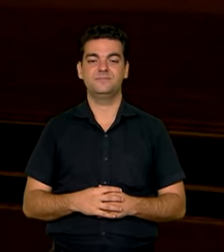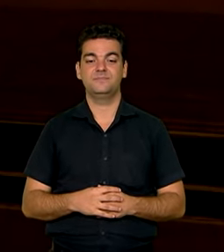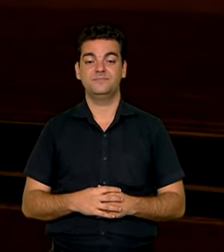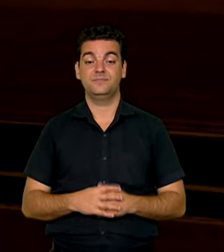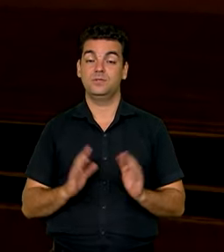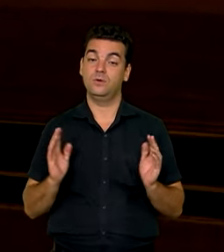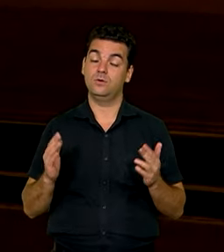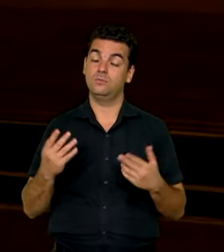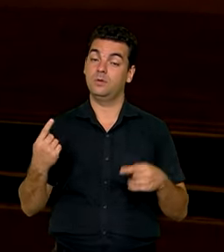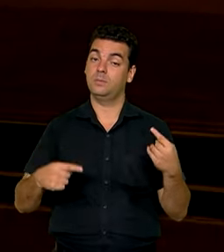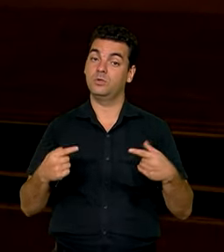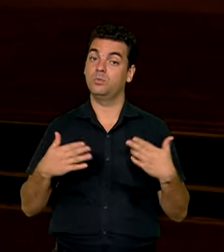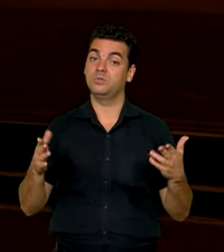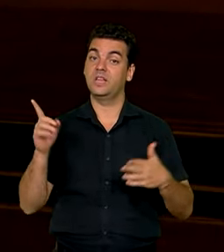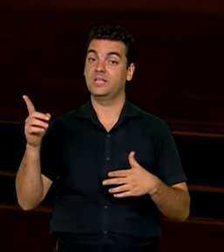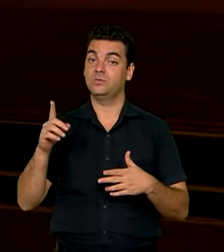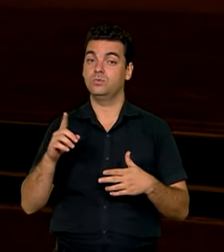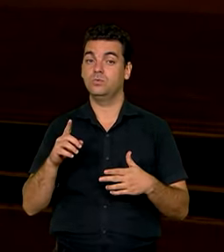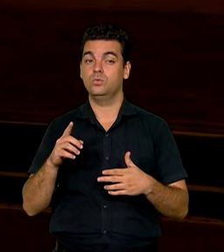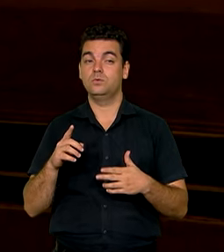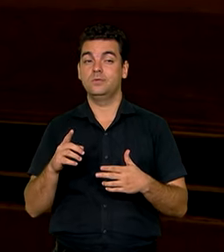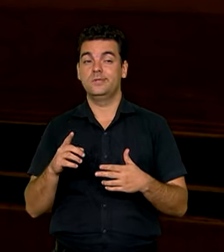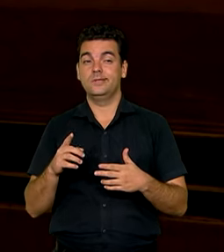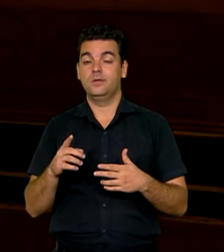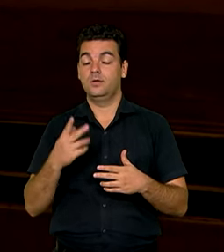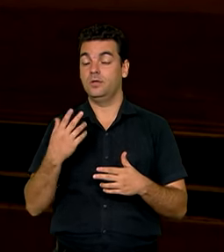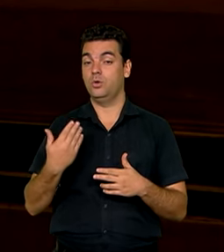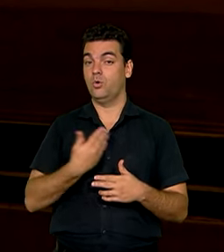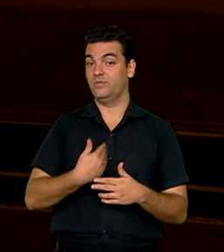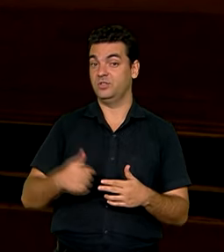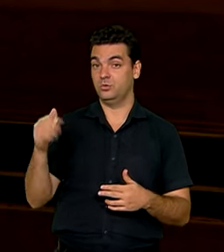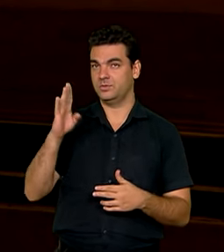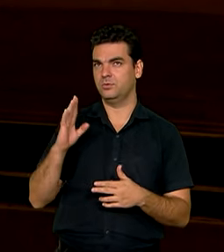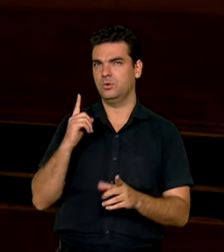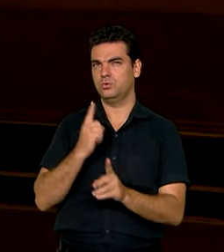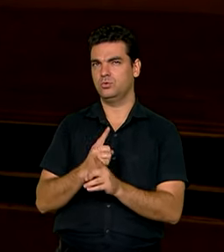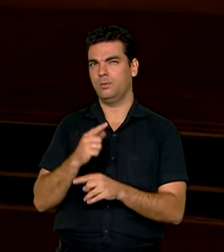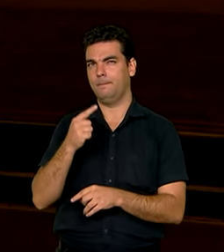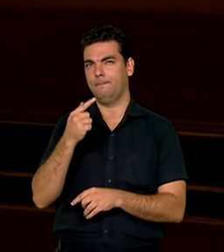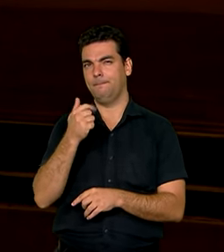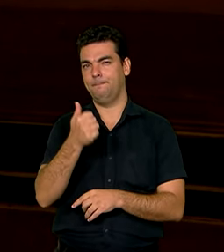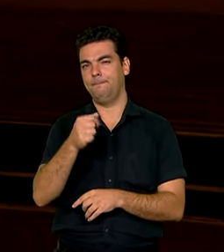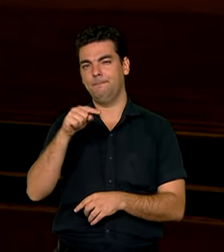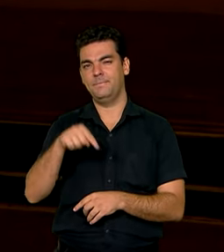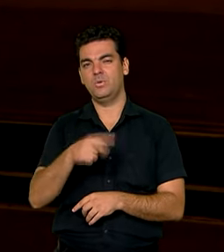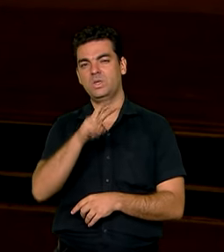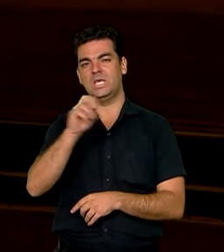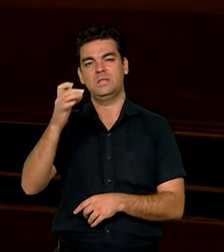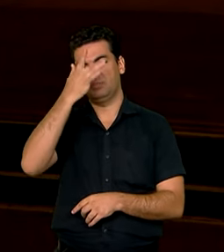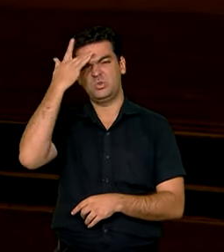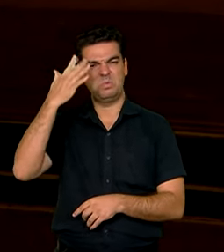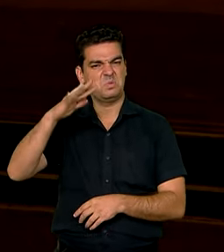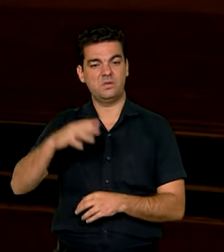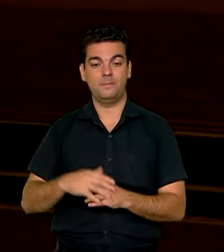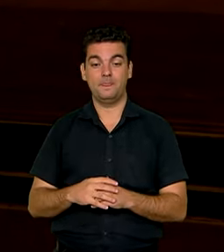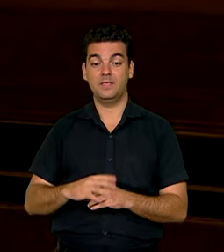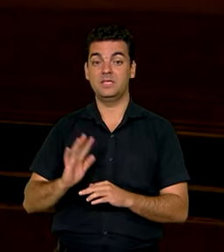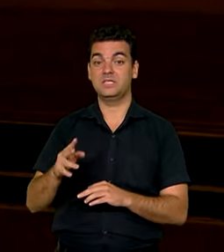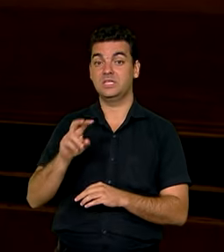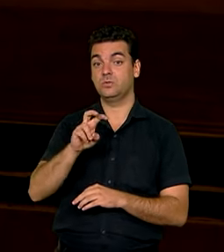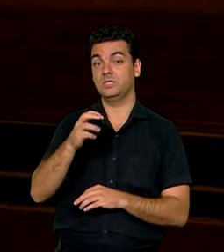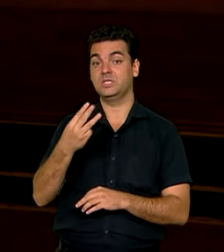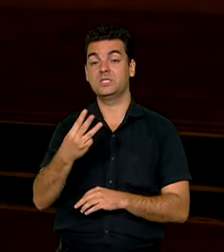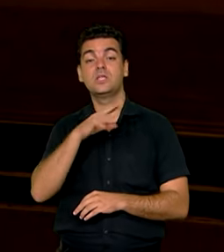Desde o início do conflito no Oriente Médio, o governo federal já trouxe 1.525 pessoas e 53